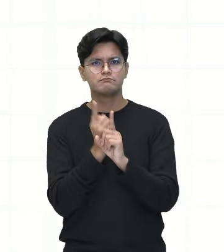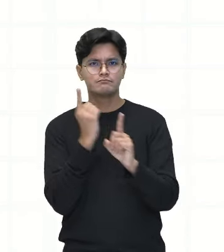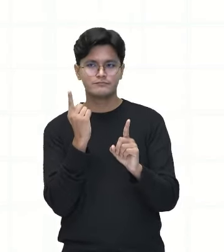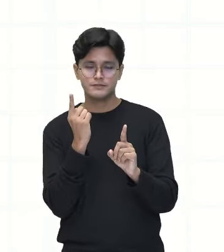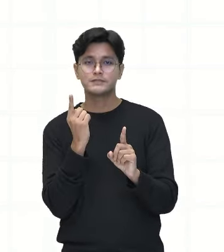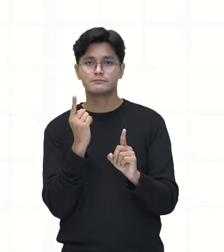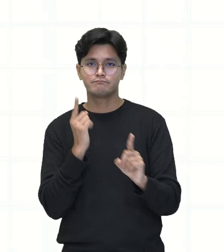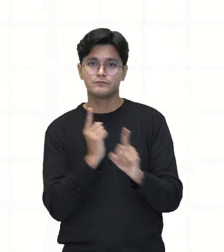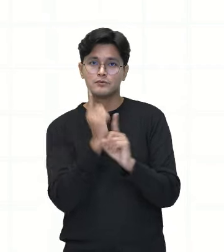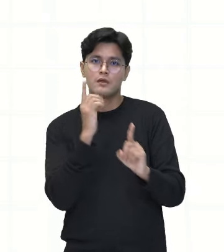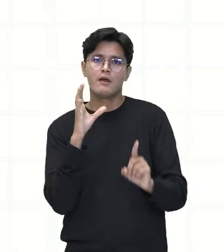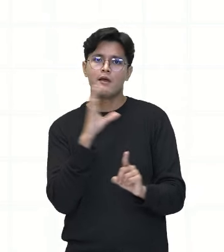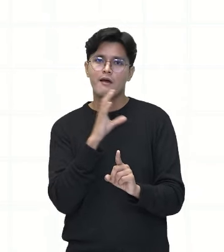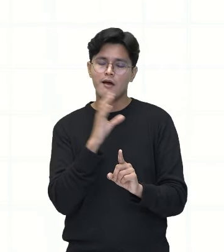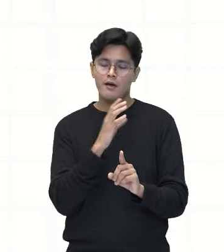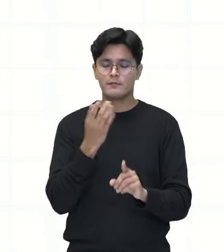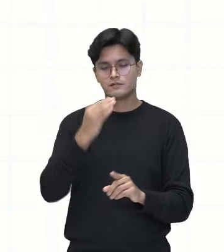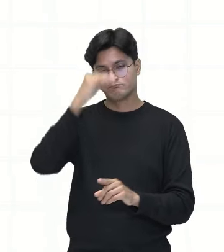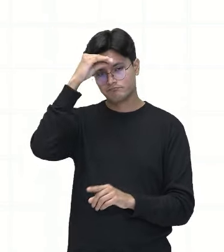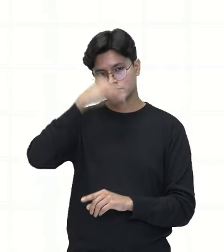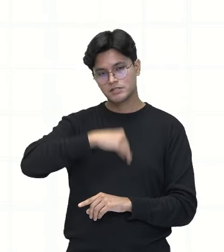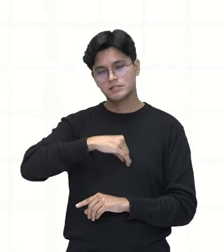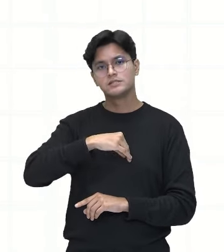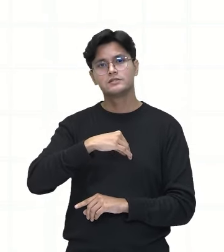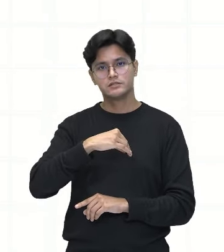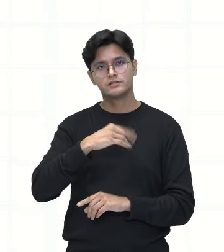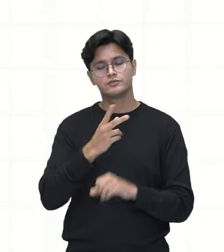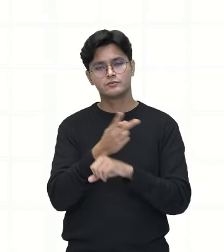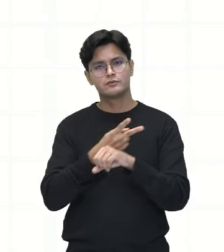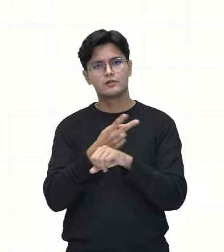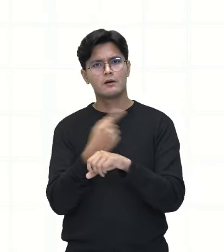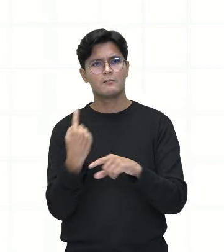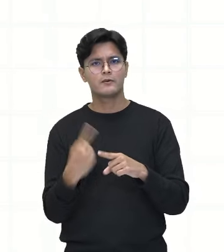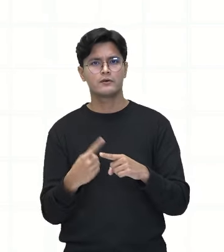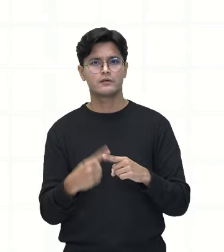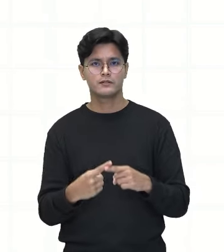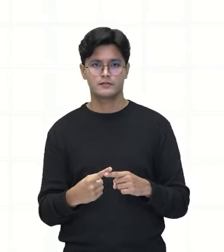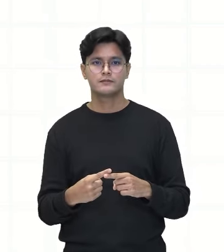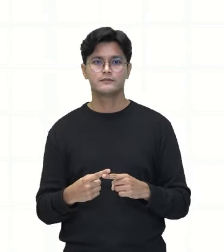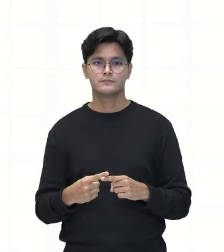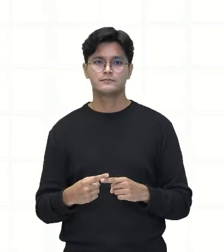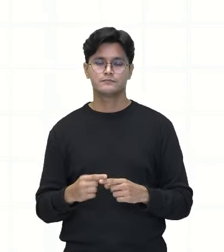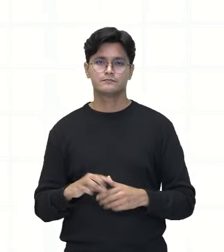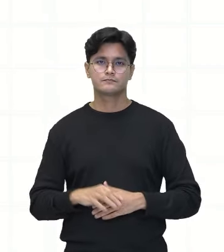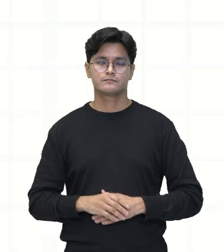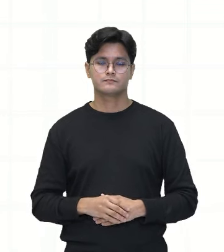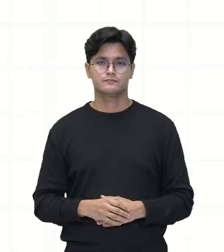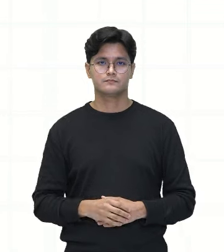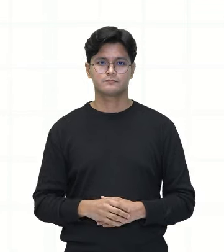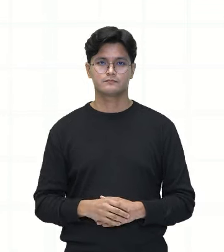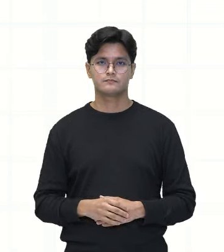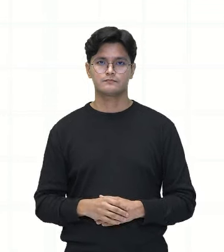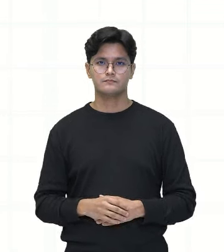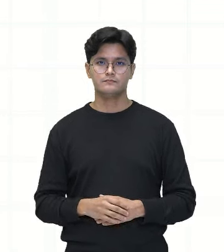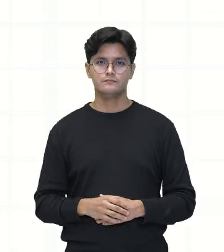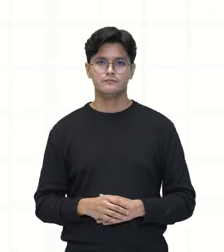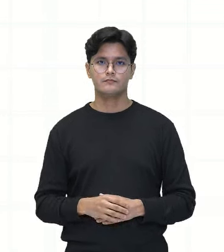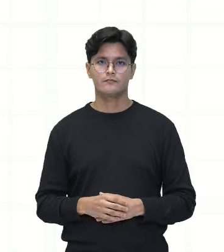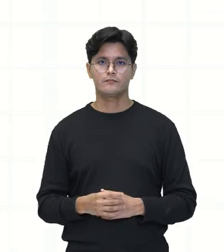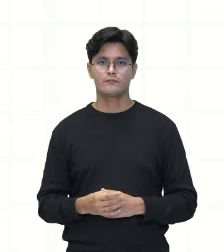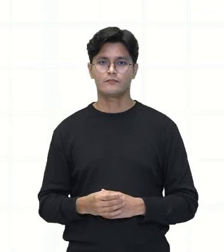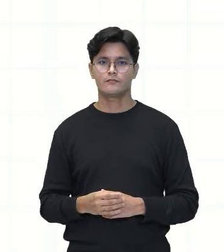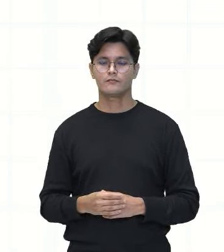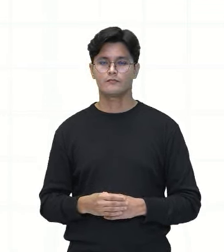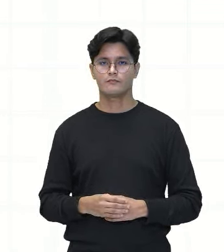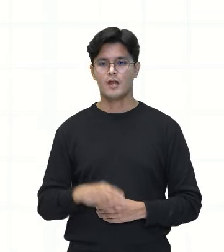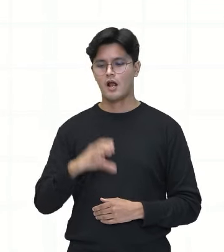Ela desistiu da busca dela. Por que ela desistiu? As I sat down, quando ela se sentou lá no couch, o que